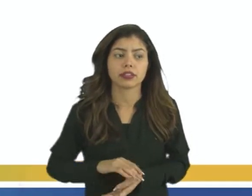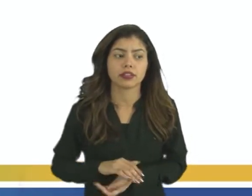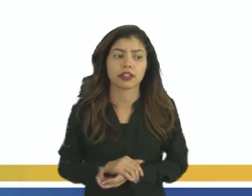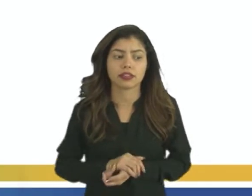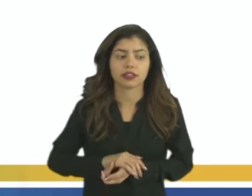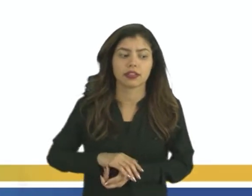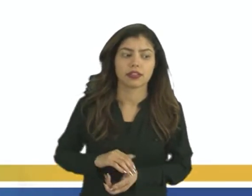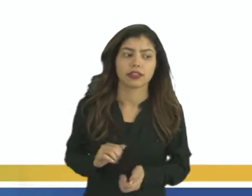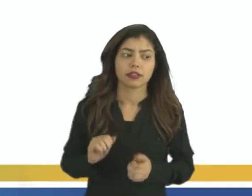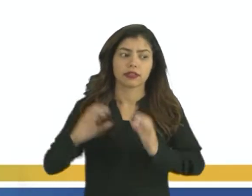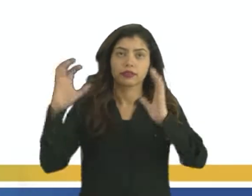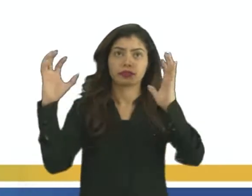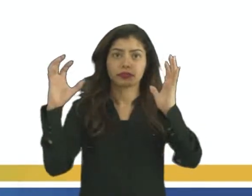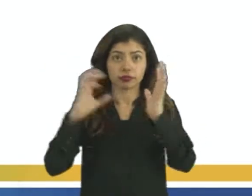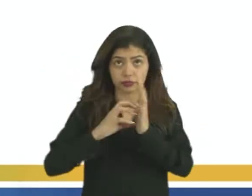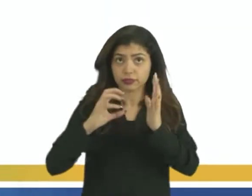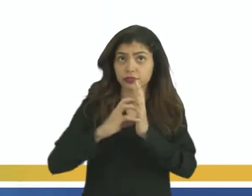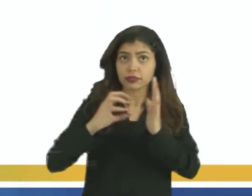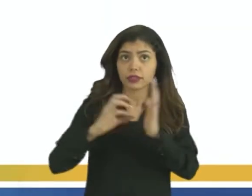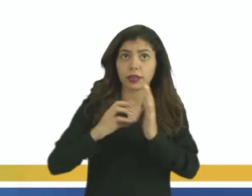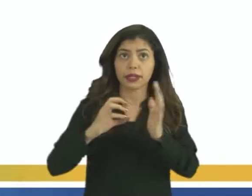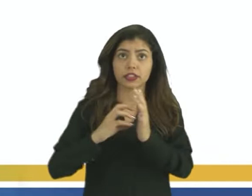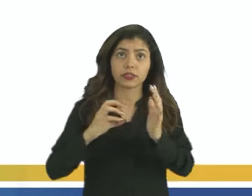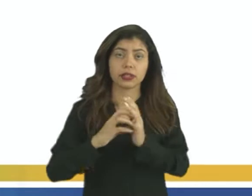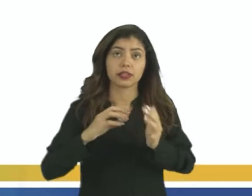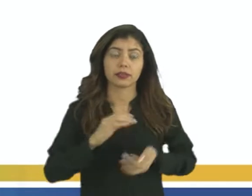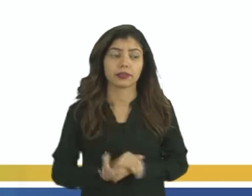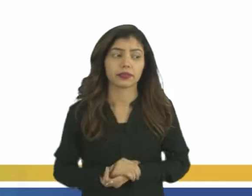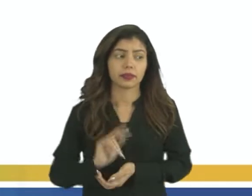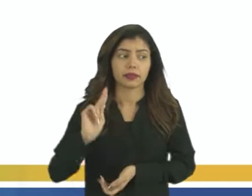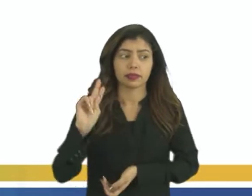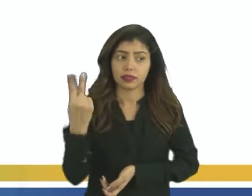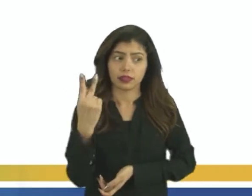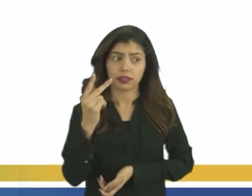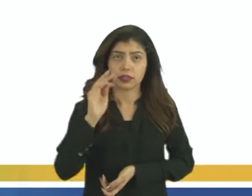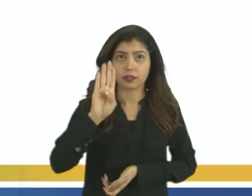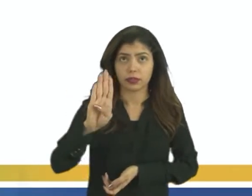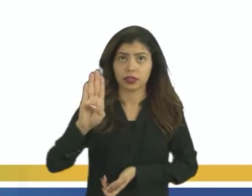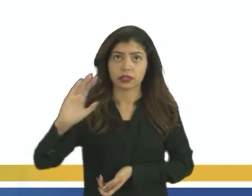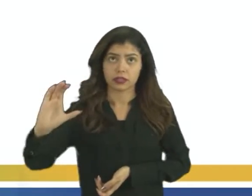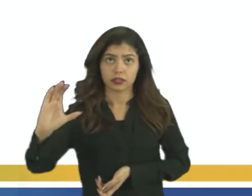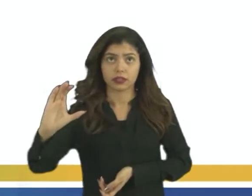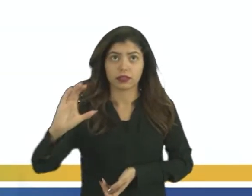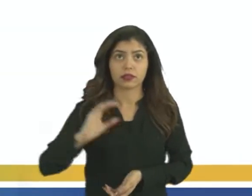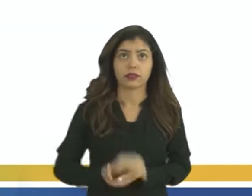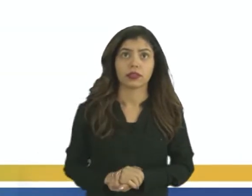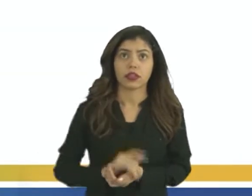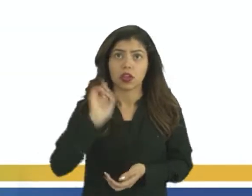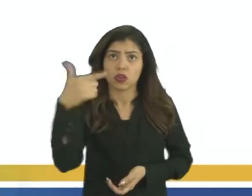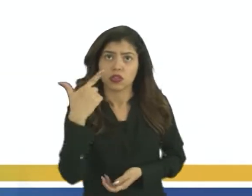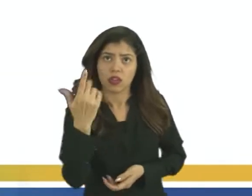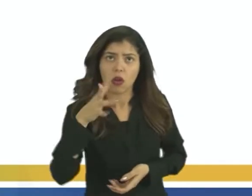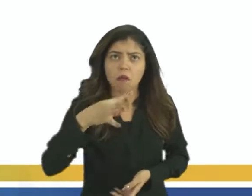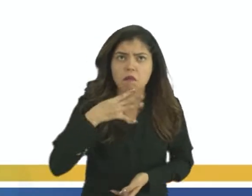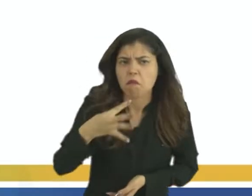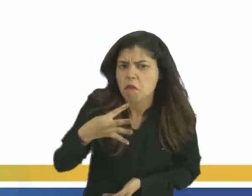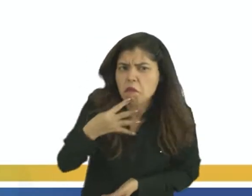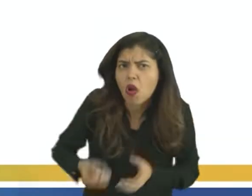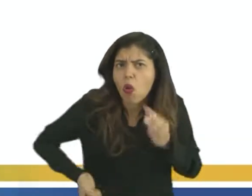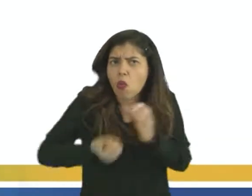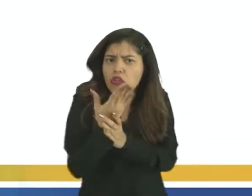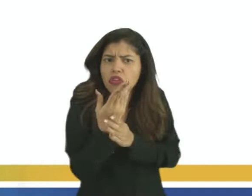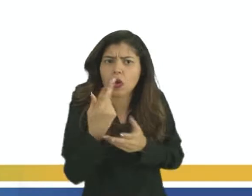Podemos também ter a AIDS, hepatite B e C e outras doenças devido ao desconhecimento da origem